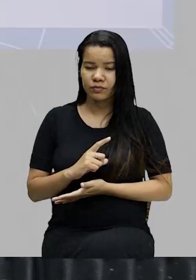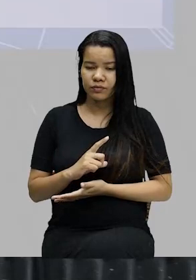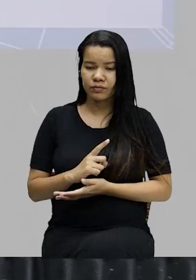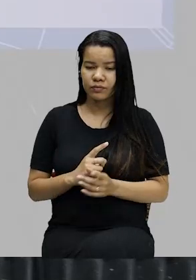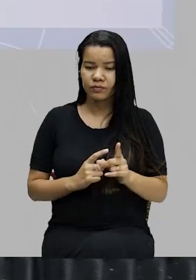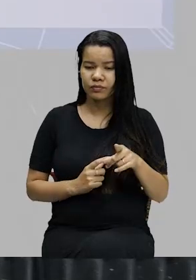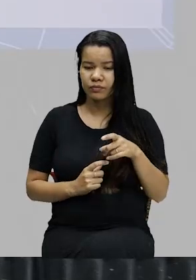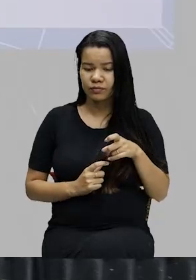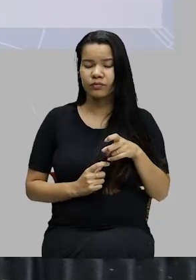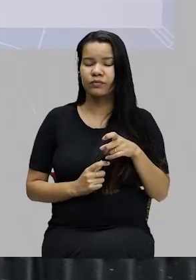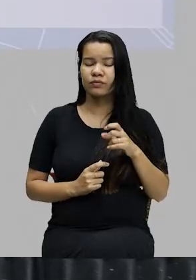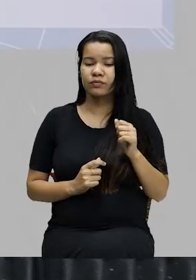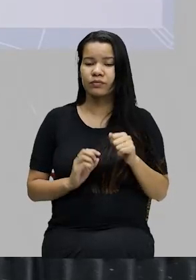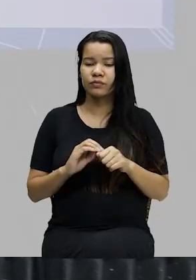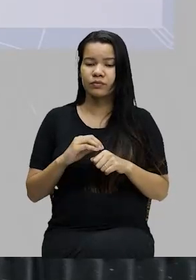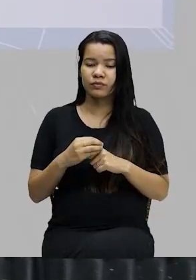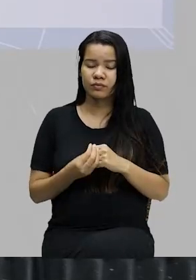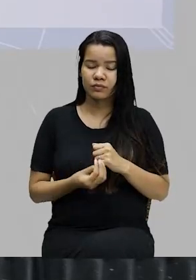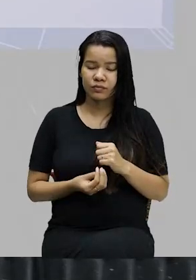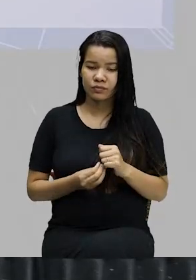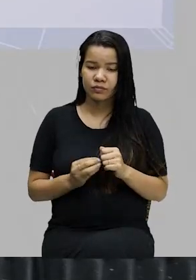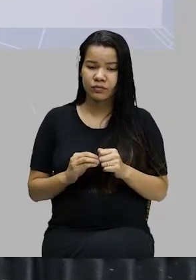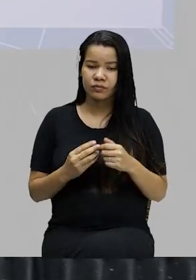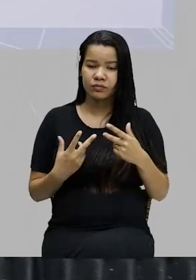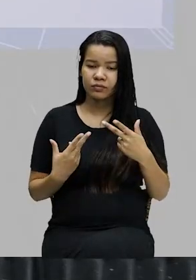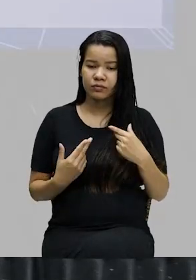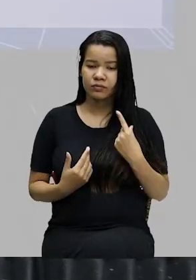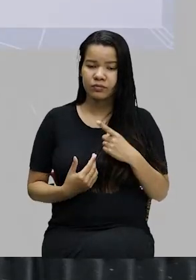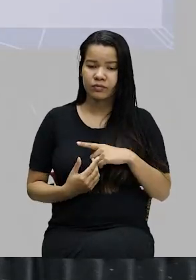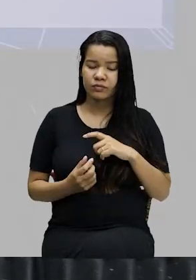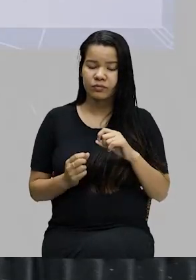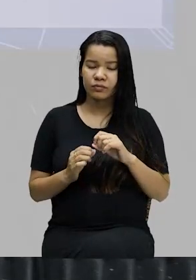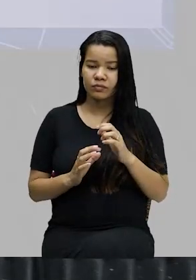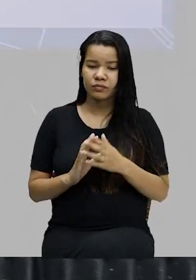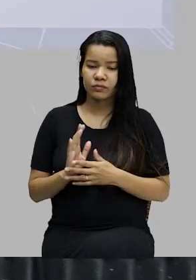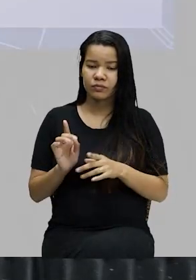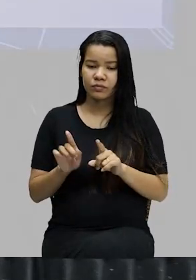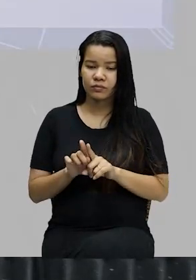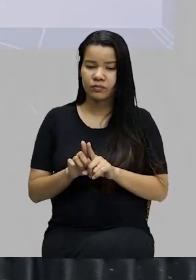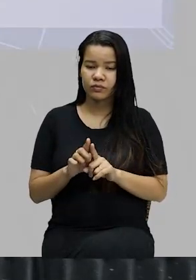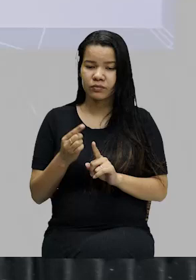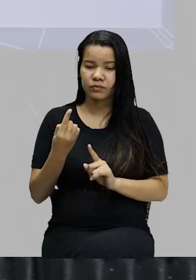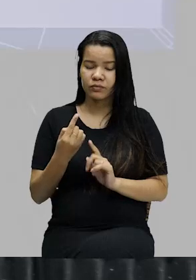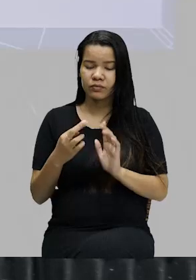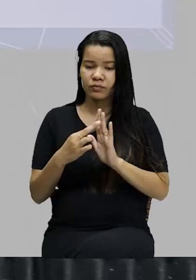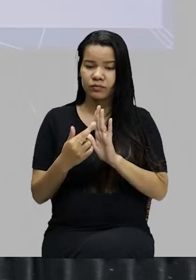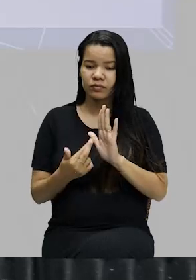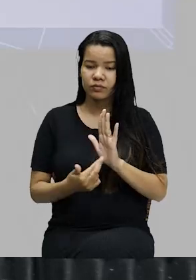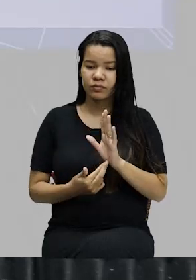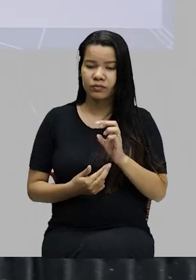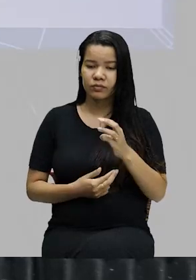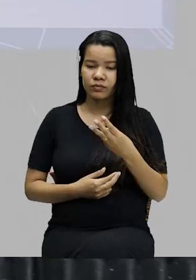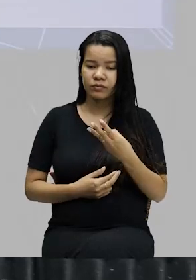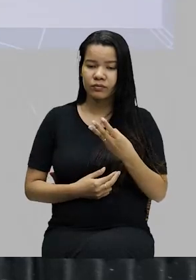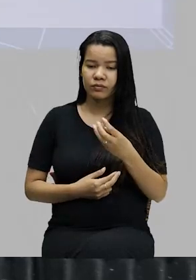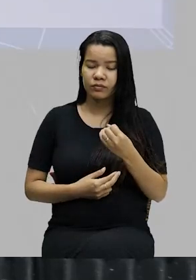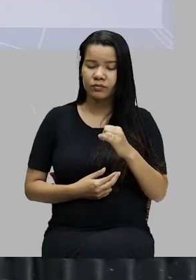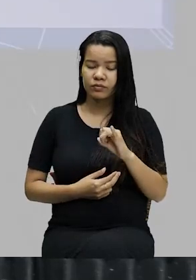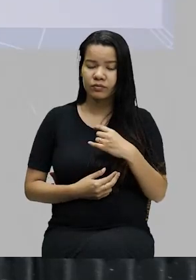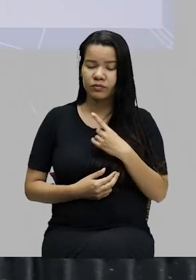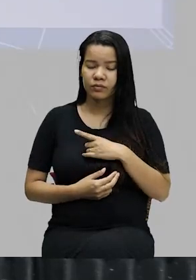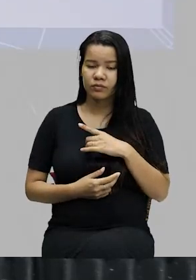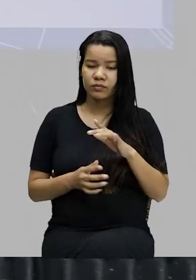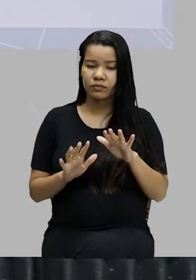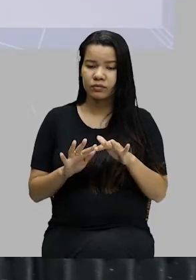de carbono. Da mesma forma, turminha, nós montamos aqui uma regra de 3, certo? Vamos